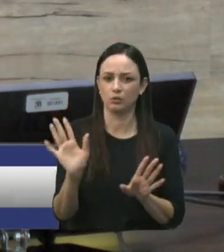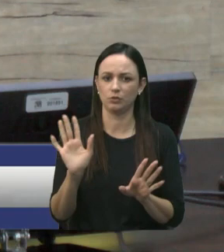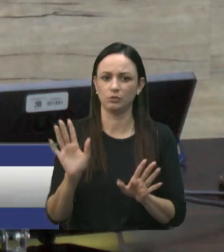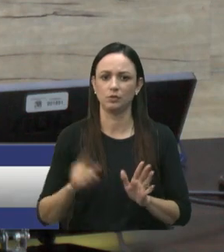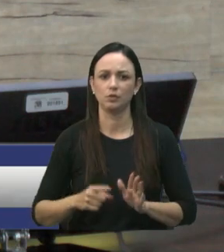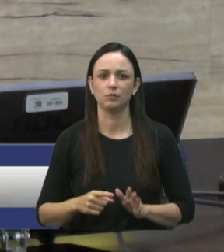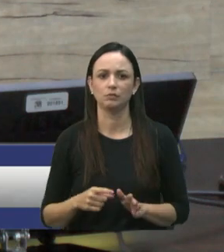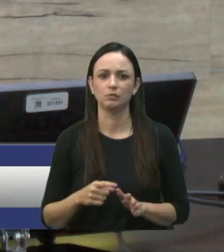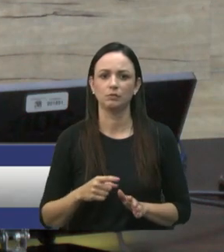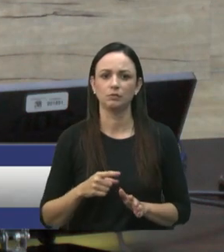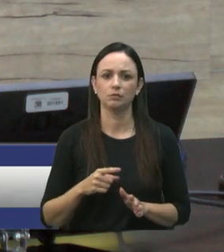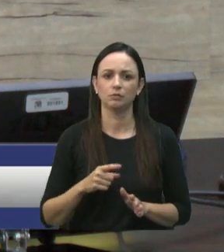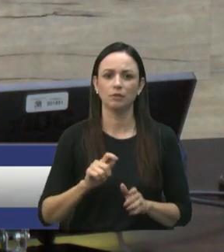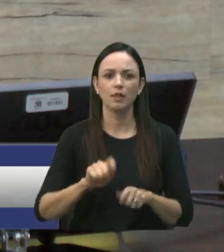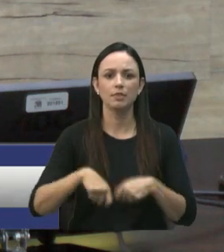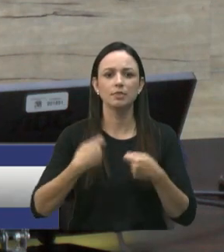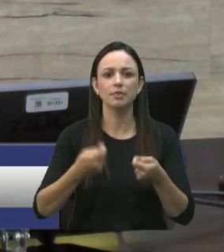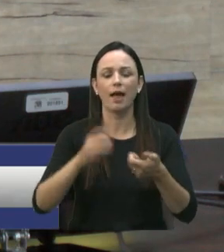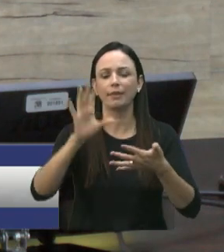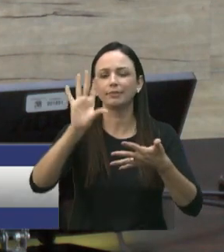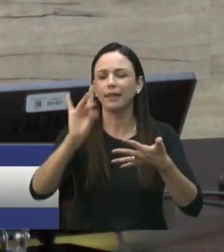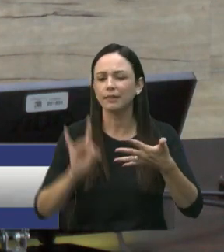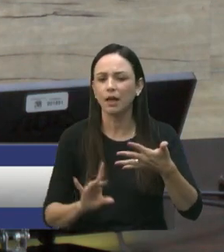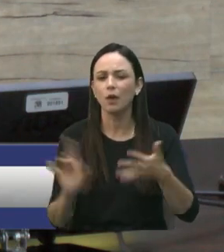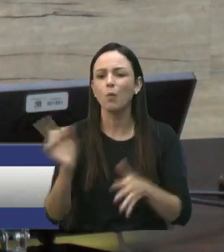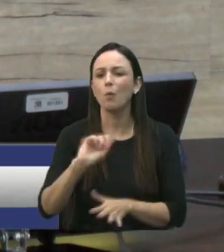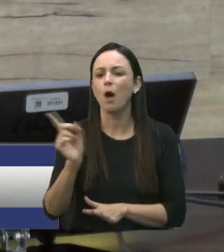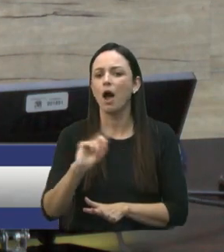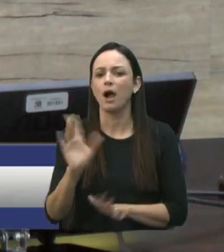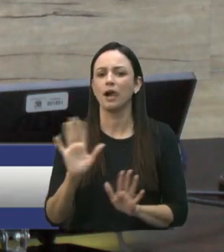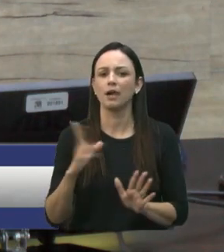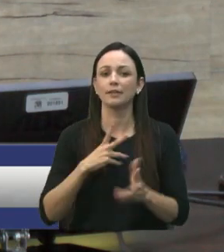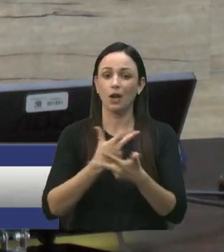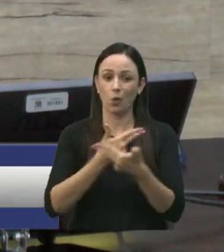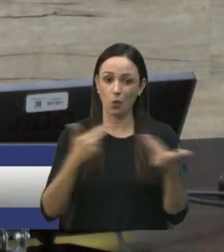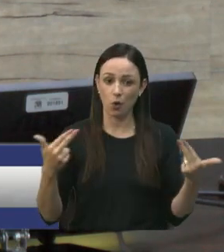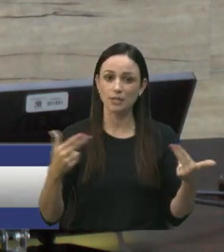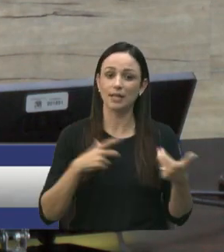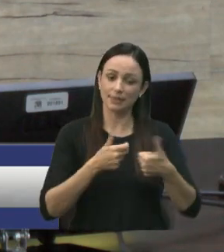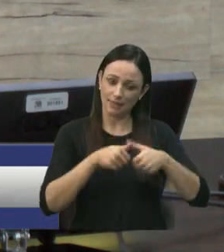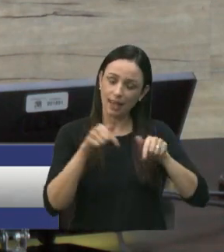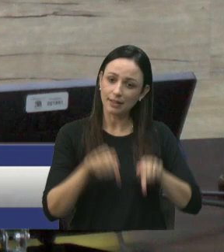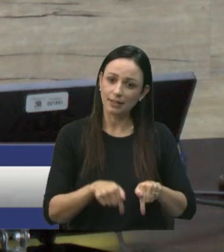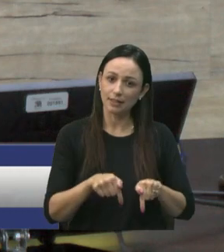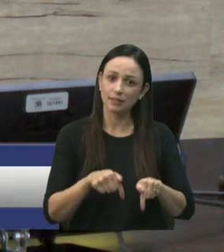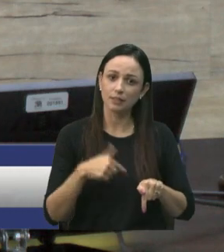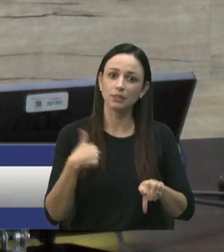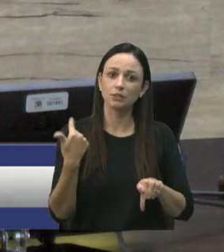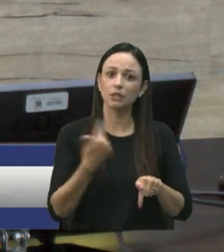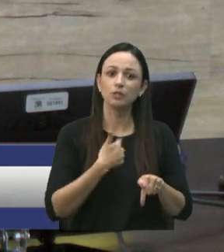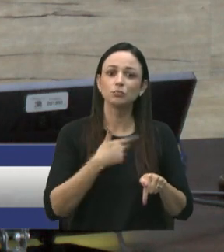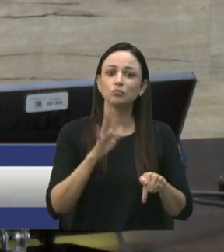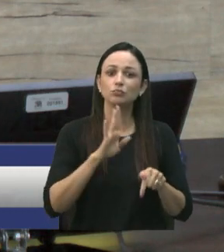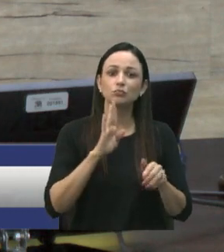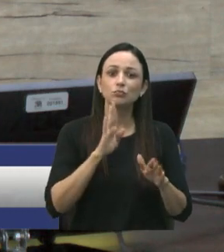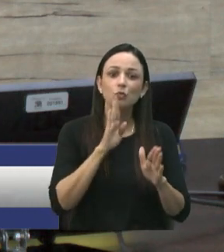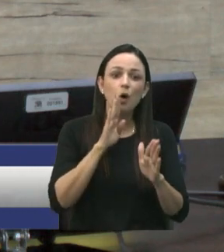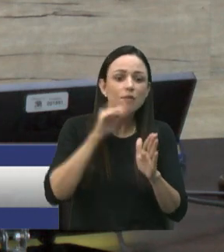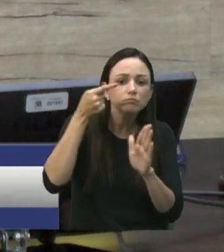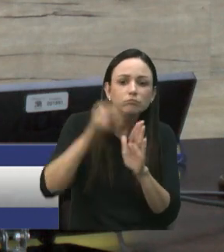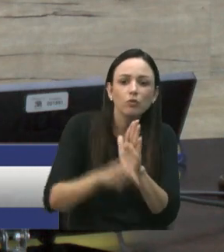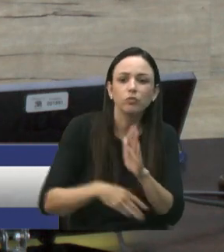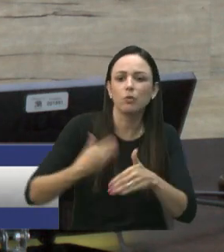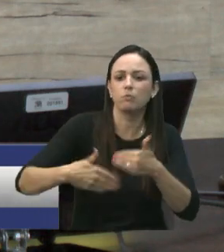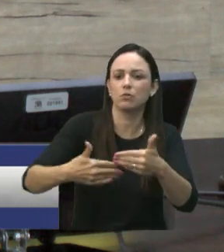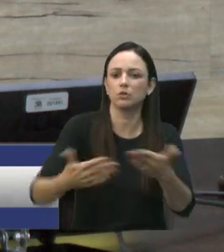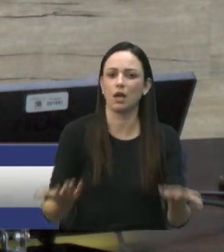parecendo aqui, em dar detalhamentos aqui. É que tem coisas que estão aqui que nós não temos a profundidade do processo. E isso